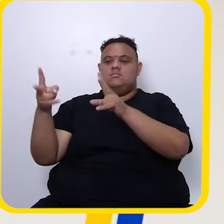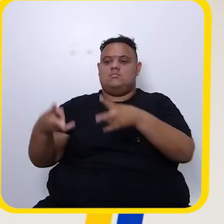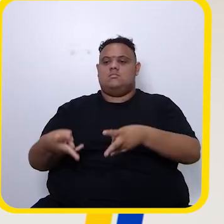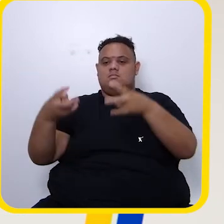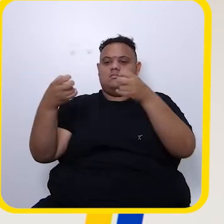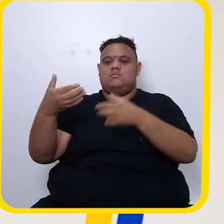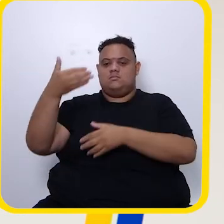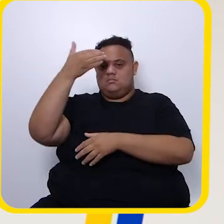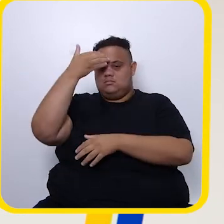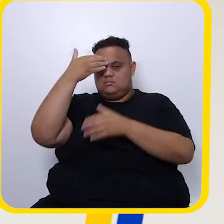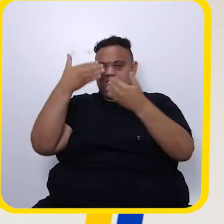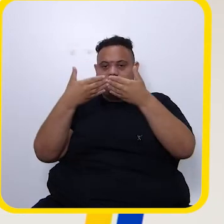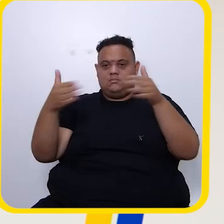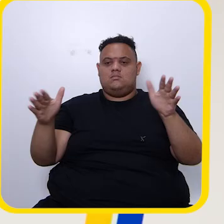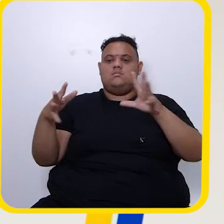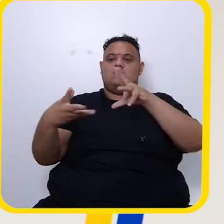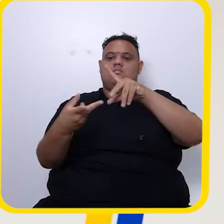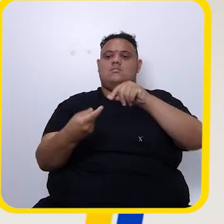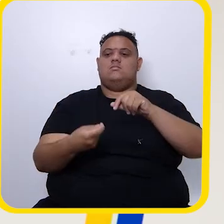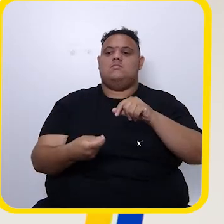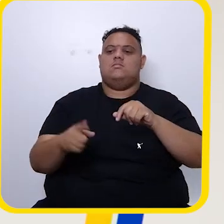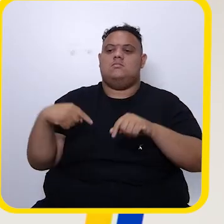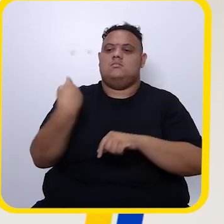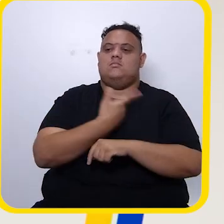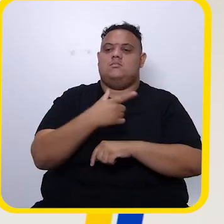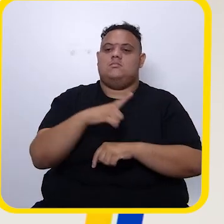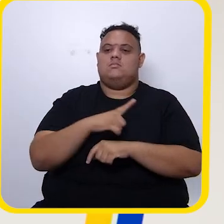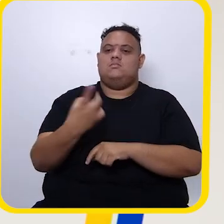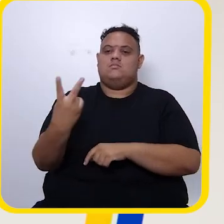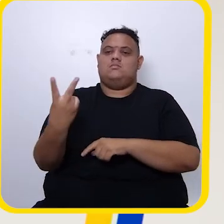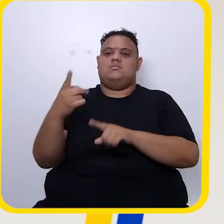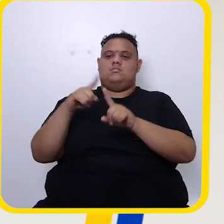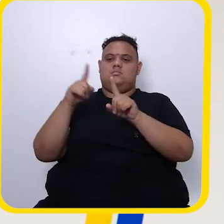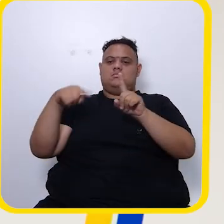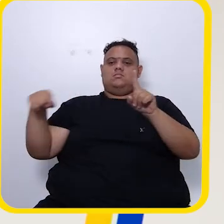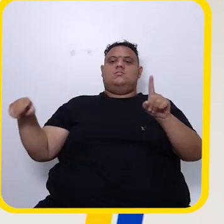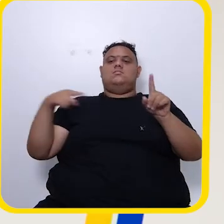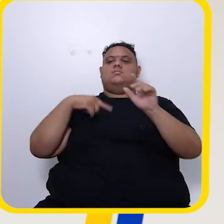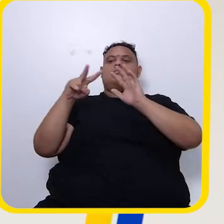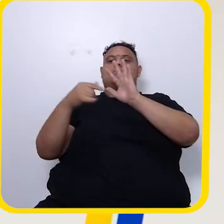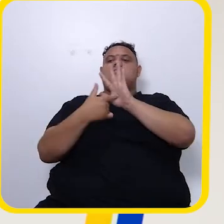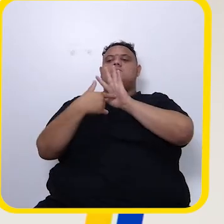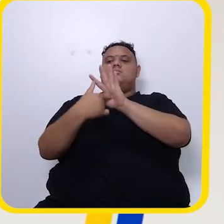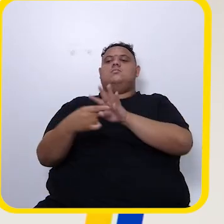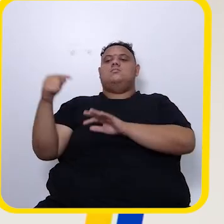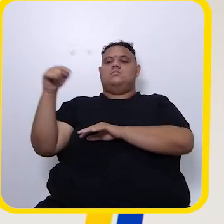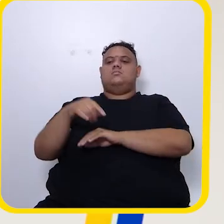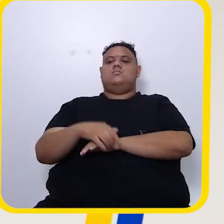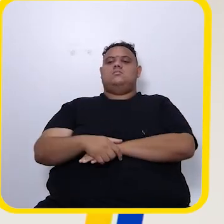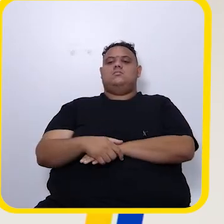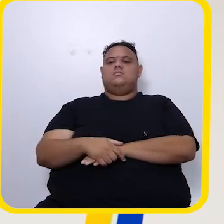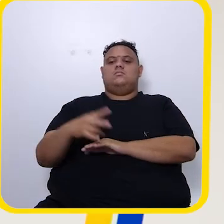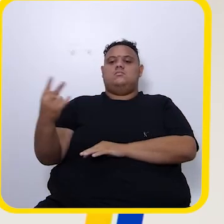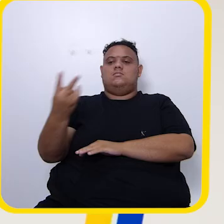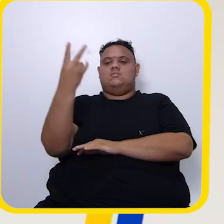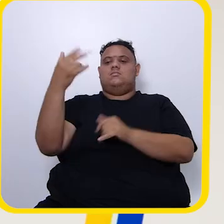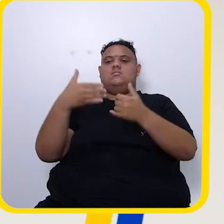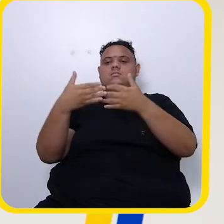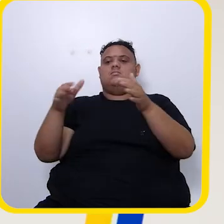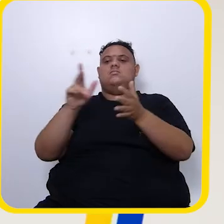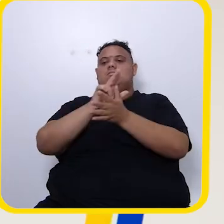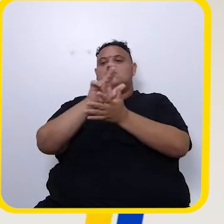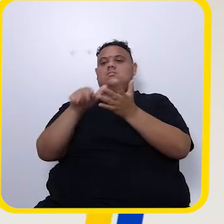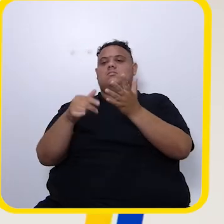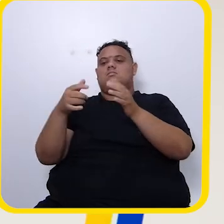que Cuba, né, se abrindo para o mundo, né, a gente trouxe aqui dois gráficos. Um vai mostrar o quê? O percentual, né, de valor